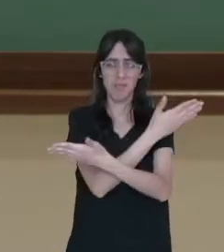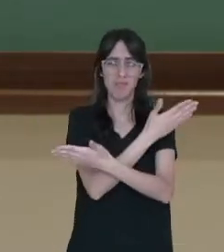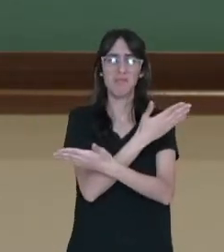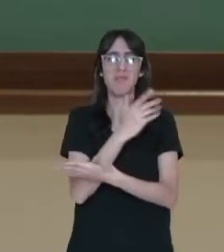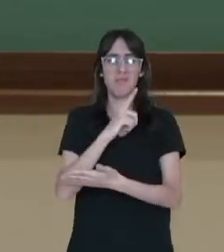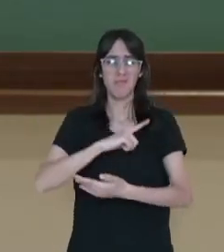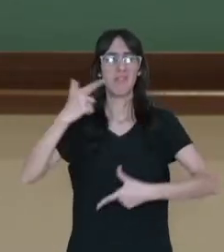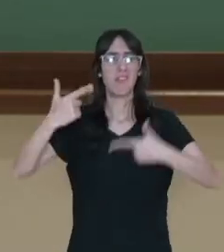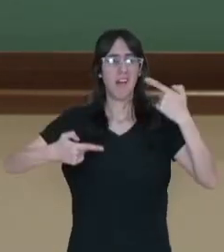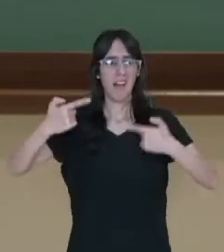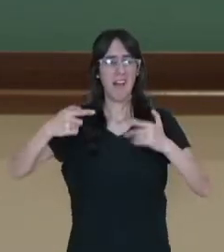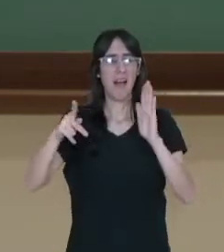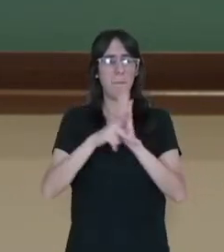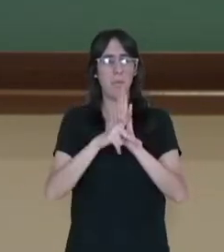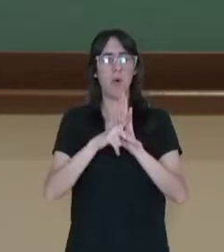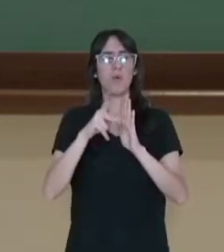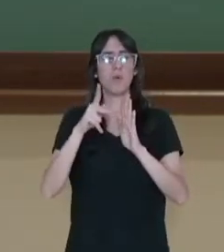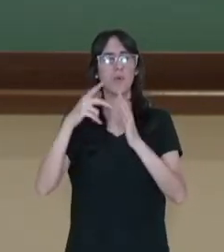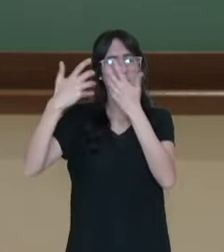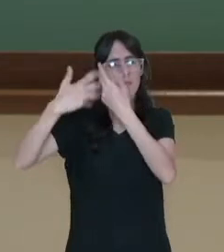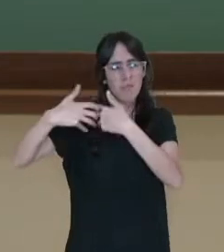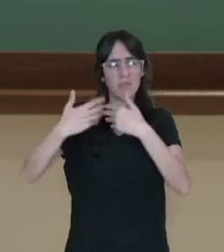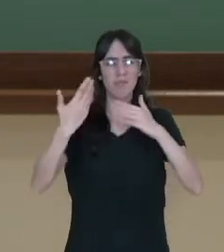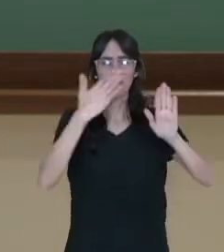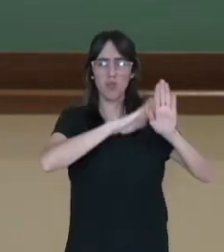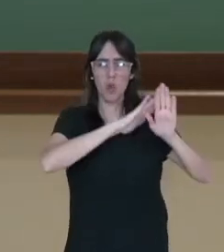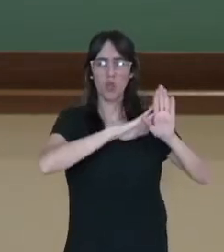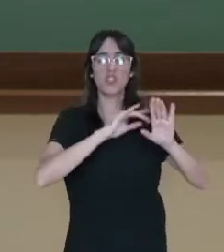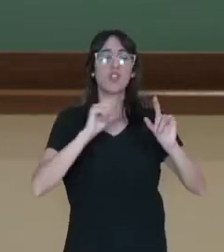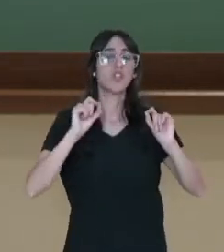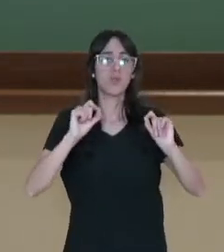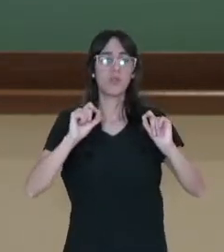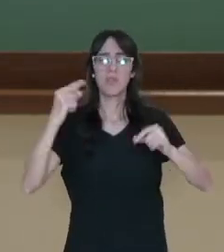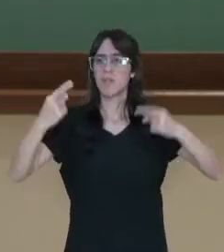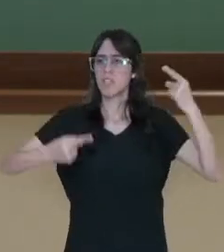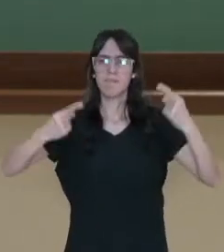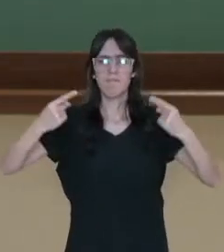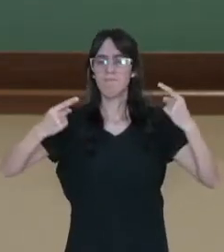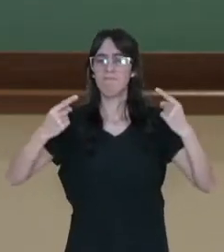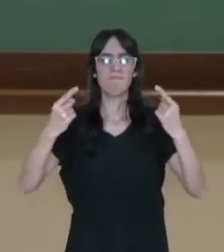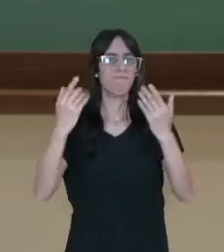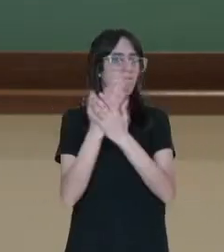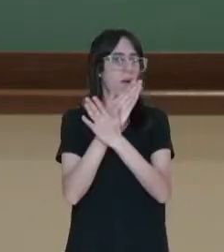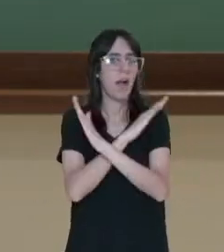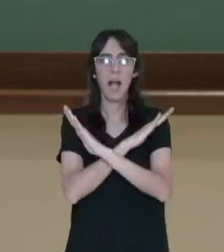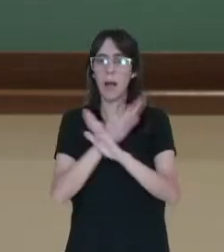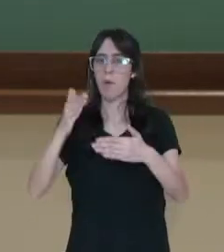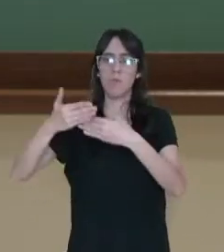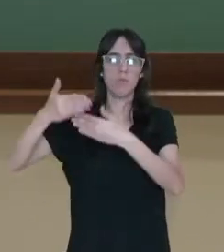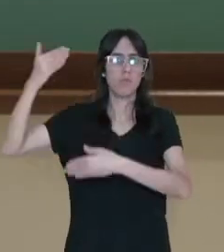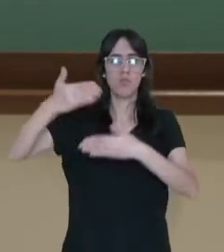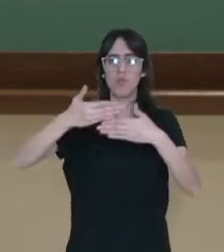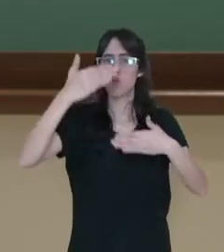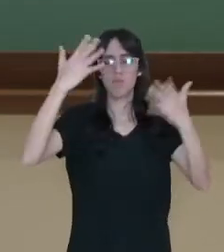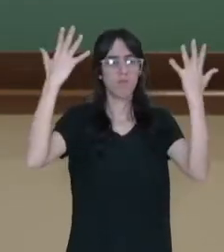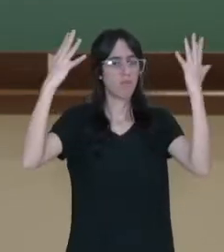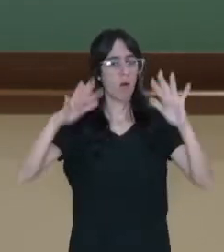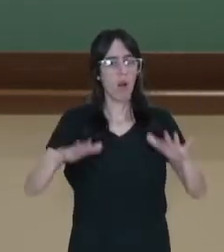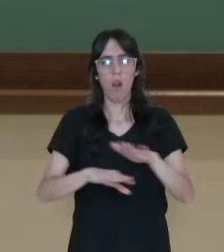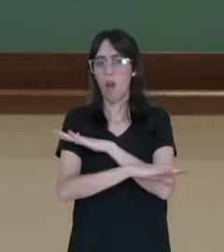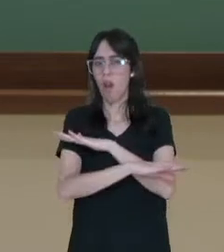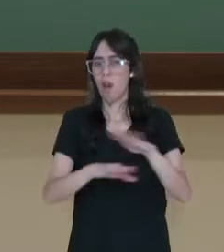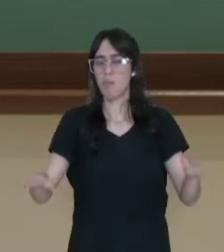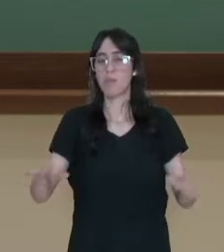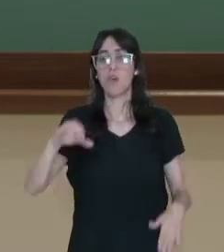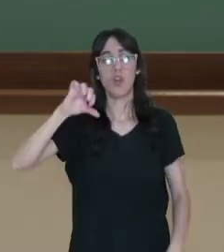guerra ideológica, o principal símbolo dessa disputa chegava ao fim, acabava o Muro de Berlim. 9